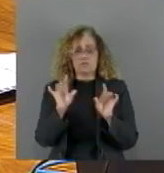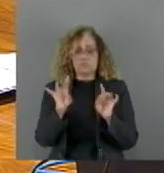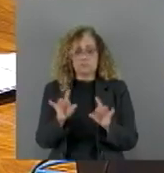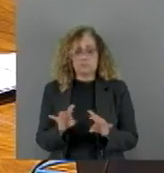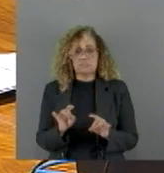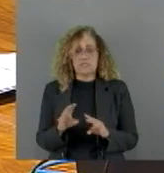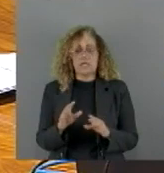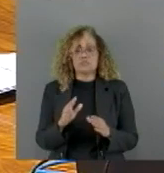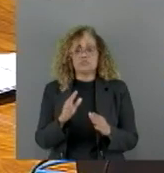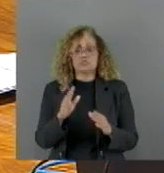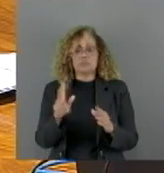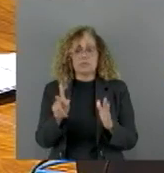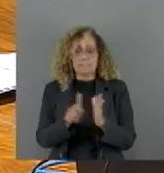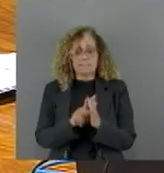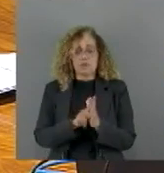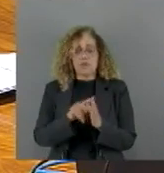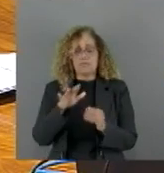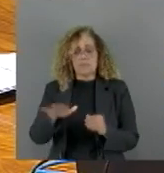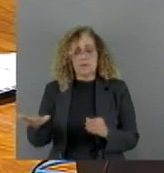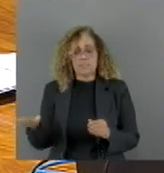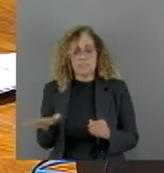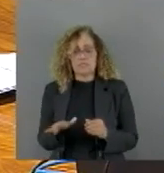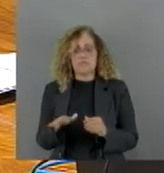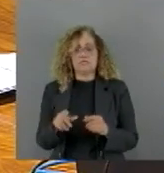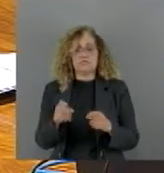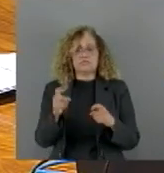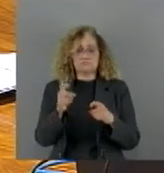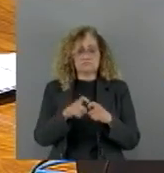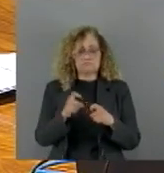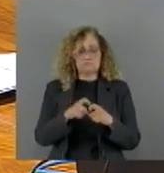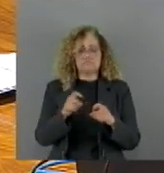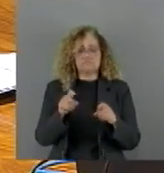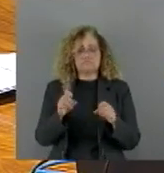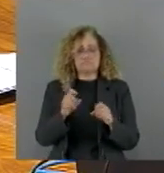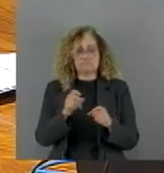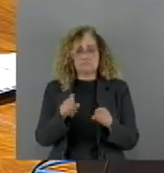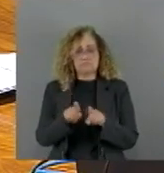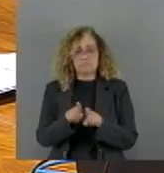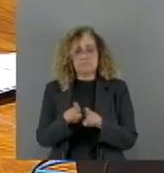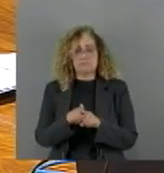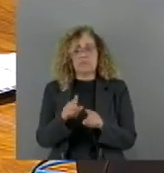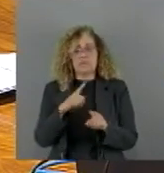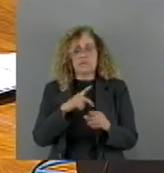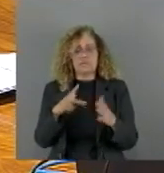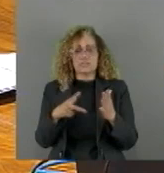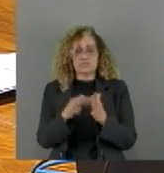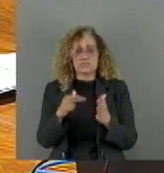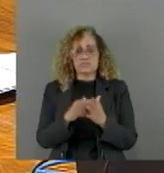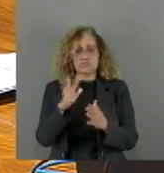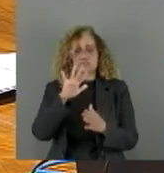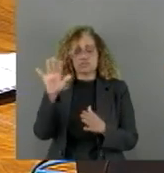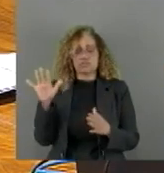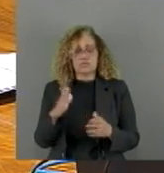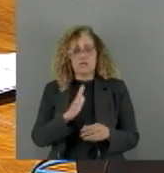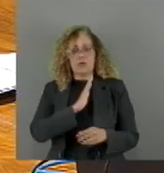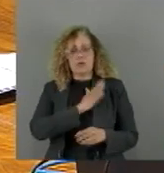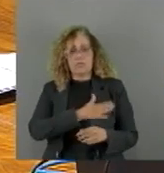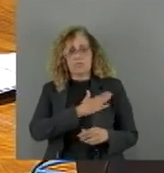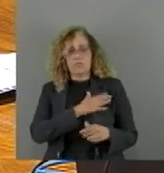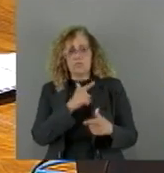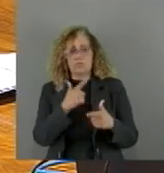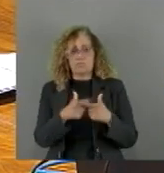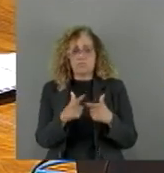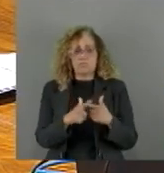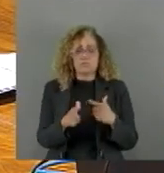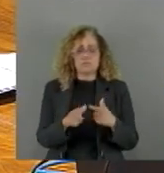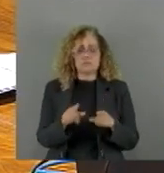médica, pediátrica, ginecologia, obstetricia, ortopedia, cirurgia geral, cardiologia, cirurgia